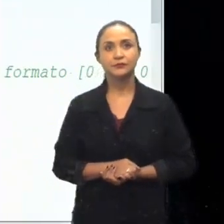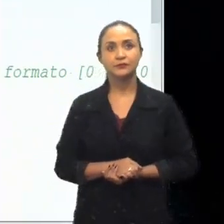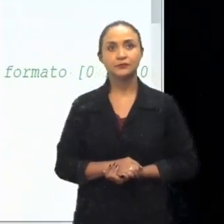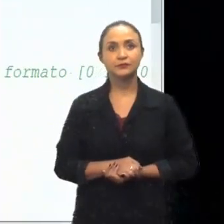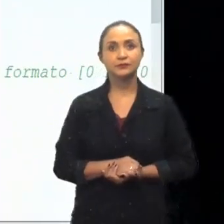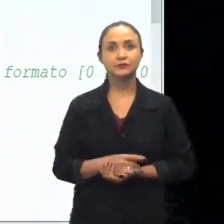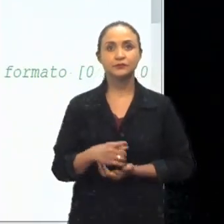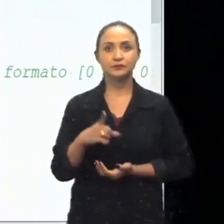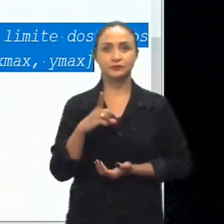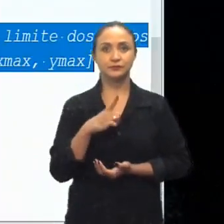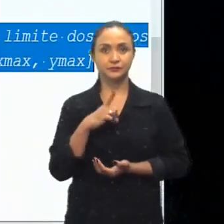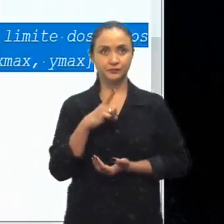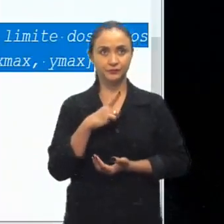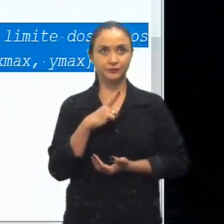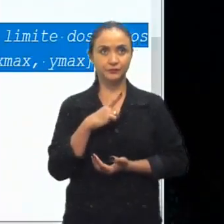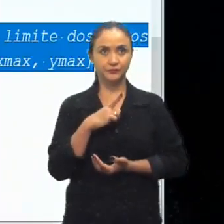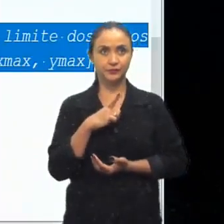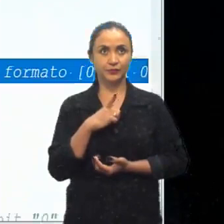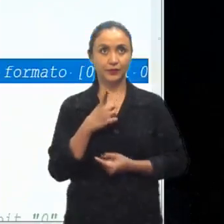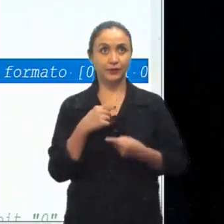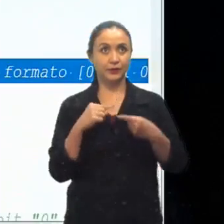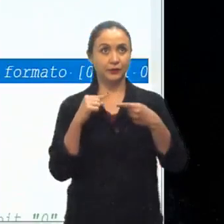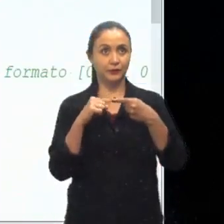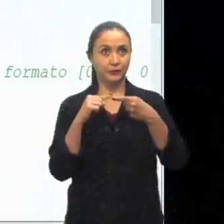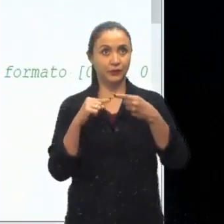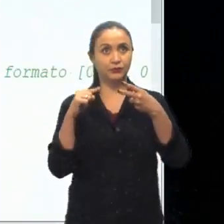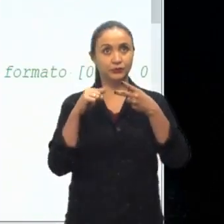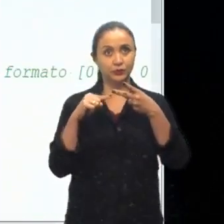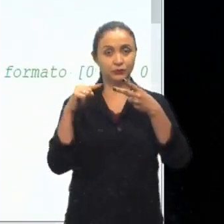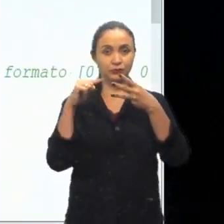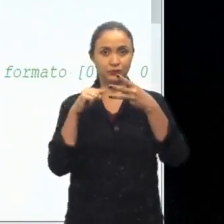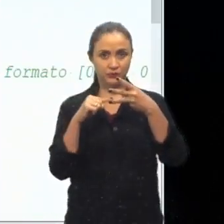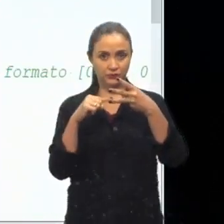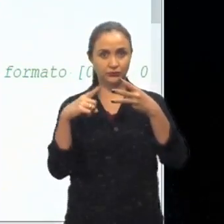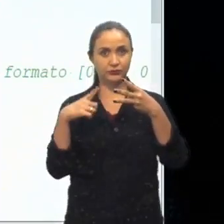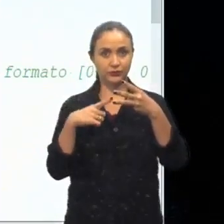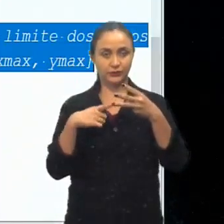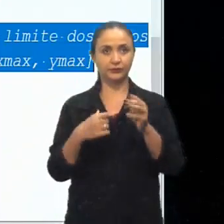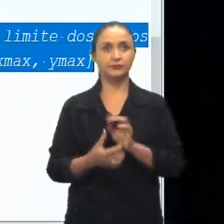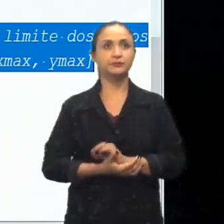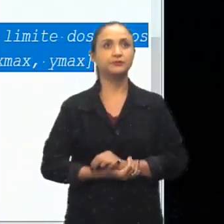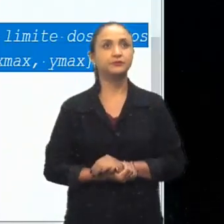Temos aqui o script, o primeiro script, o segundo e o terceiro.